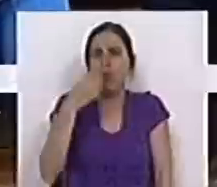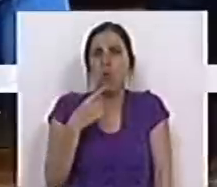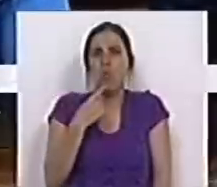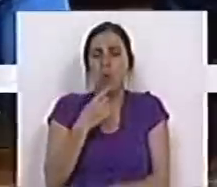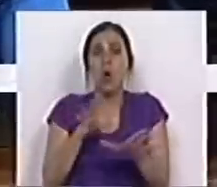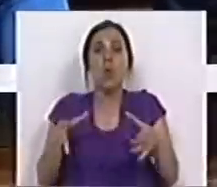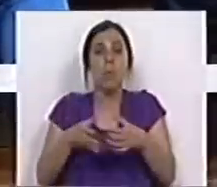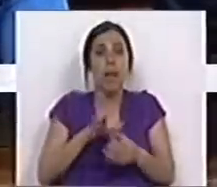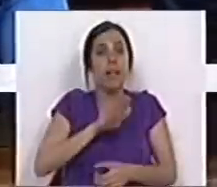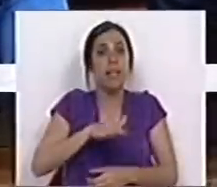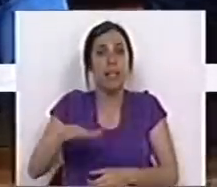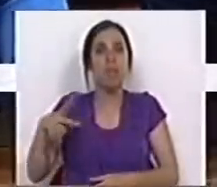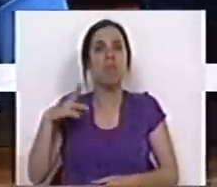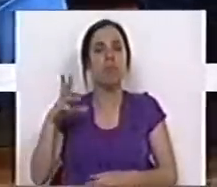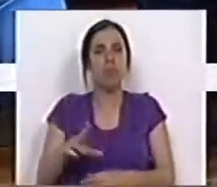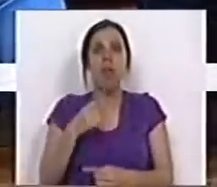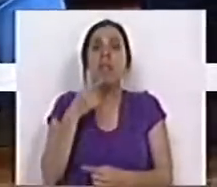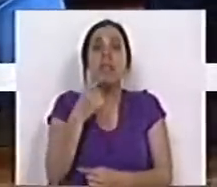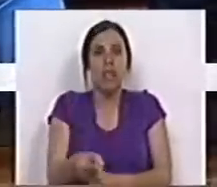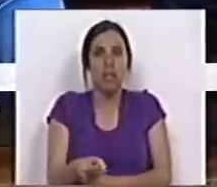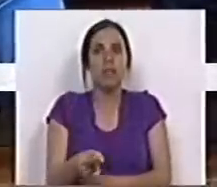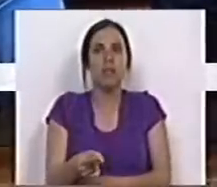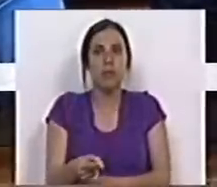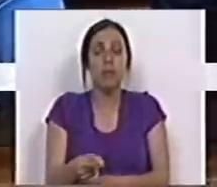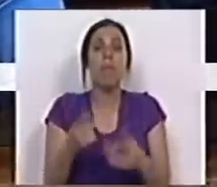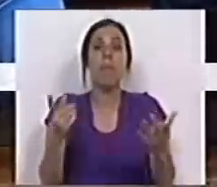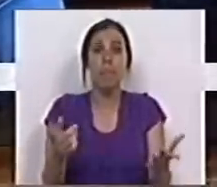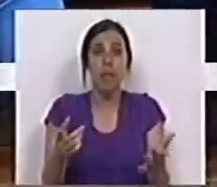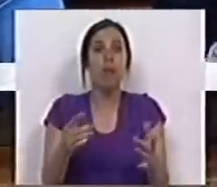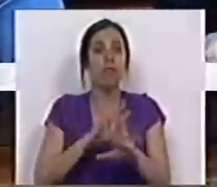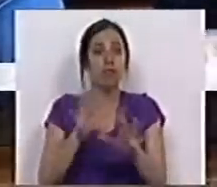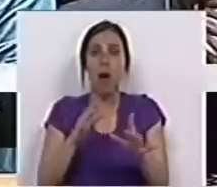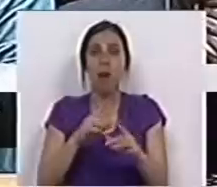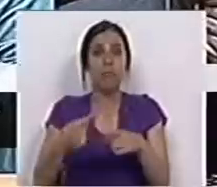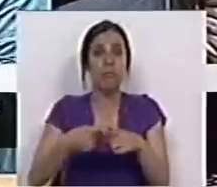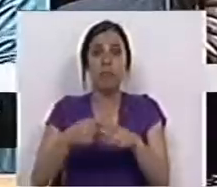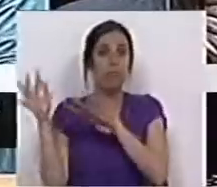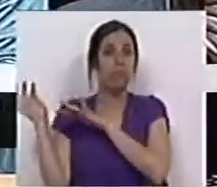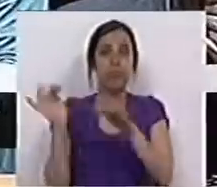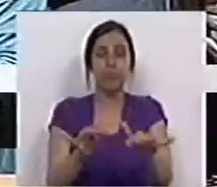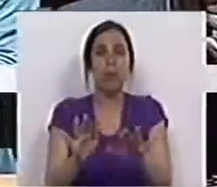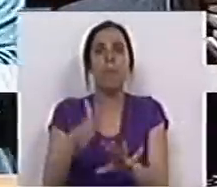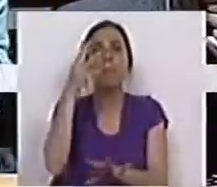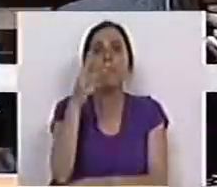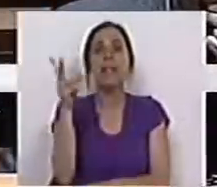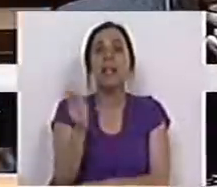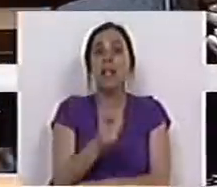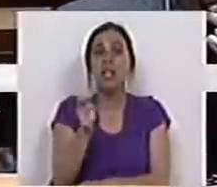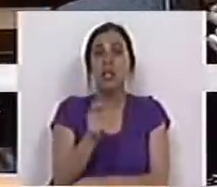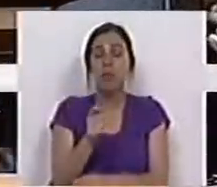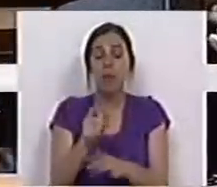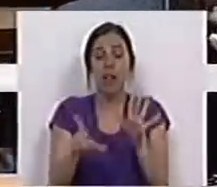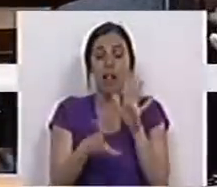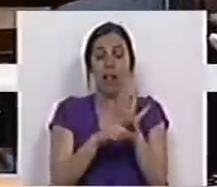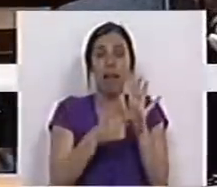da comunidade científica portuguesa que aponta nesse sentido e a corrida já começou. Nos primeiros 3 meses de